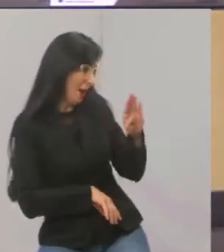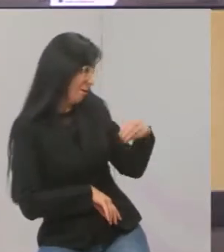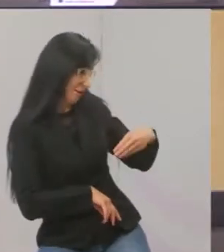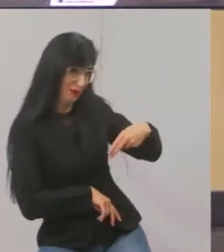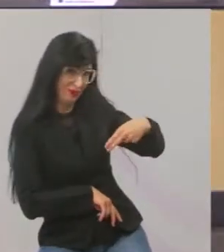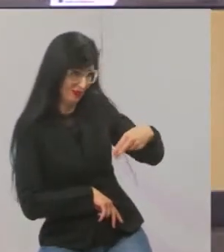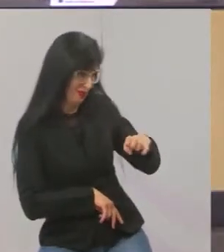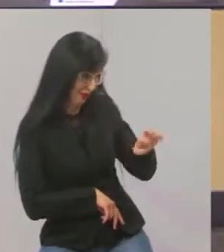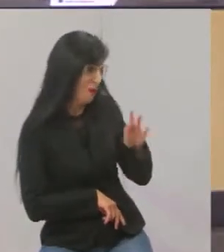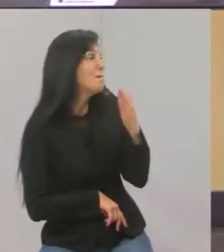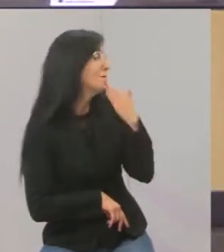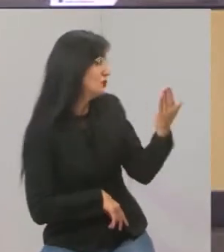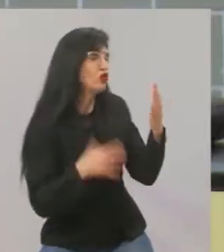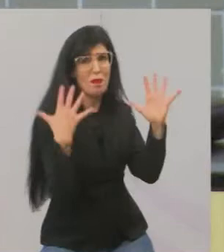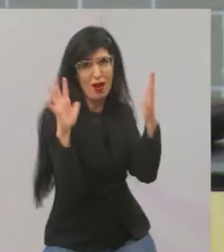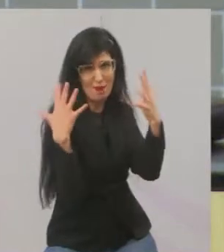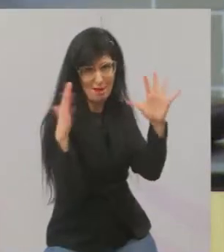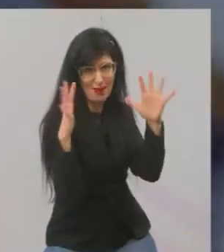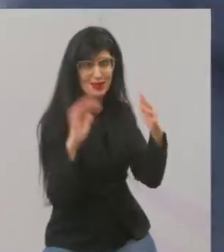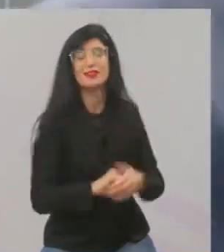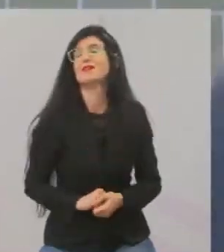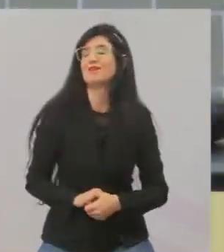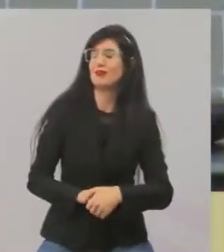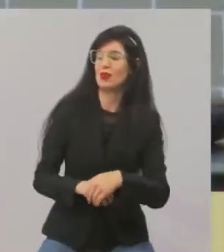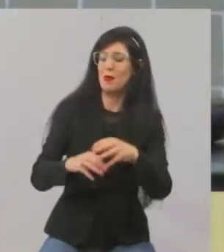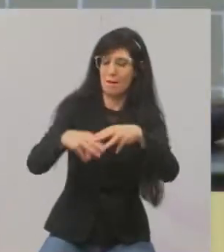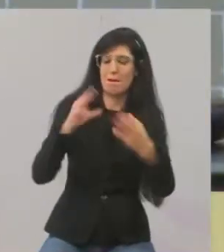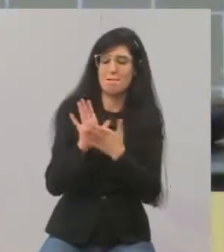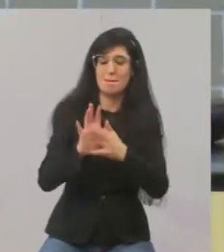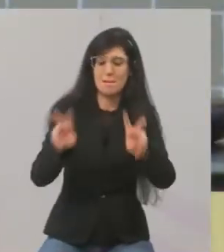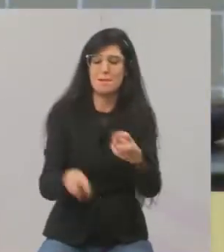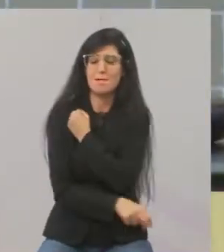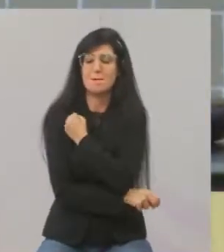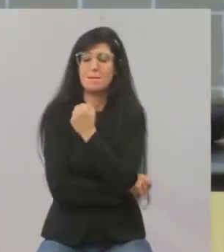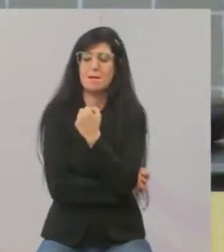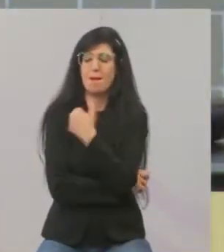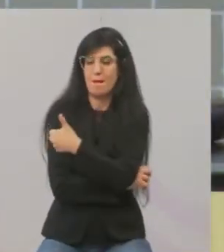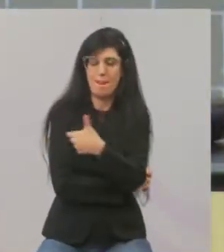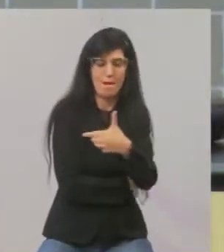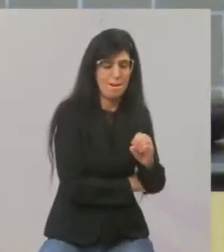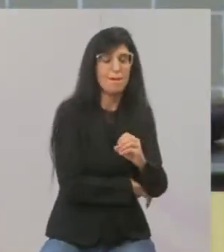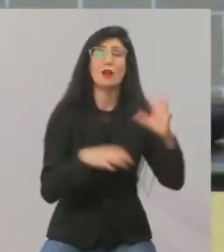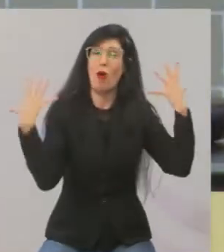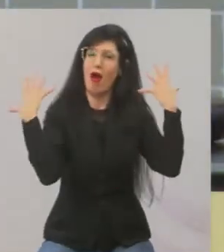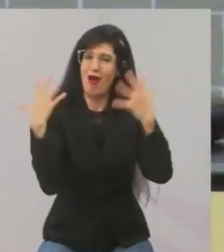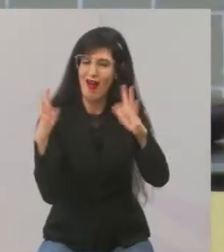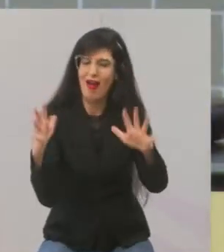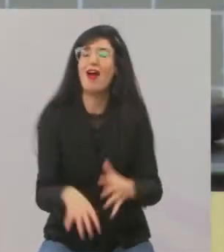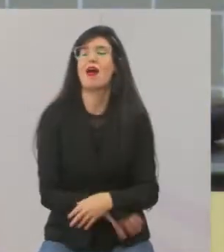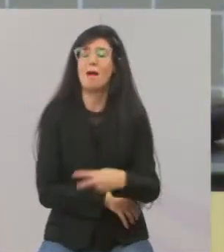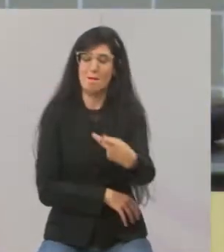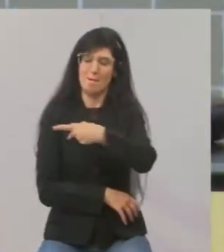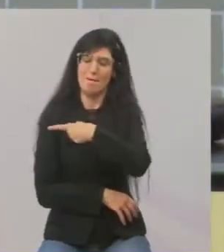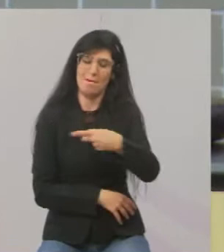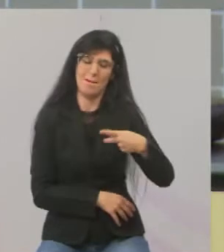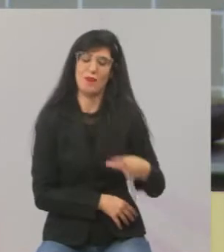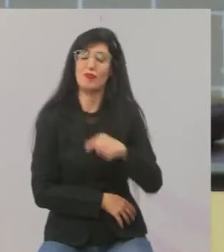Madureira. Moção número 120. Moção congratulatória ao pastor